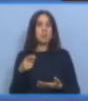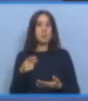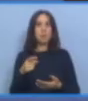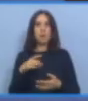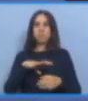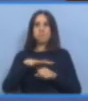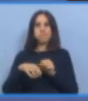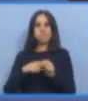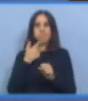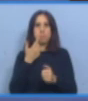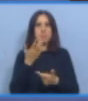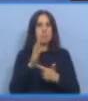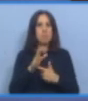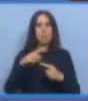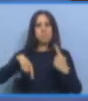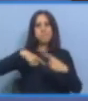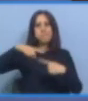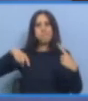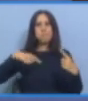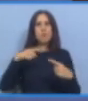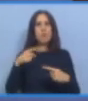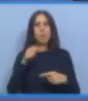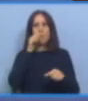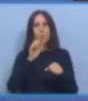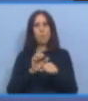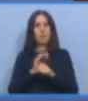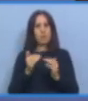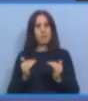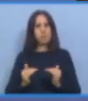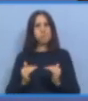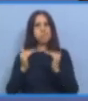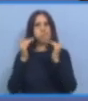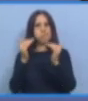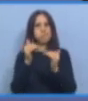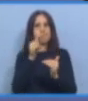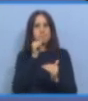grandes catástrofes como furacões ou como a subida do nível do mar